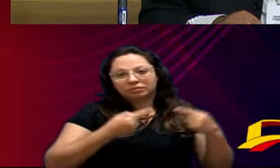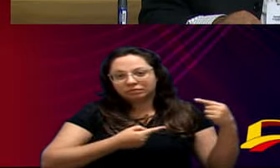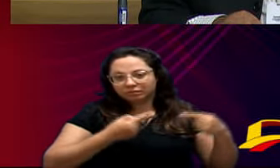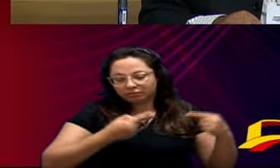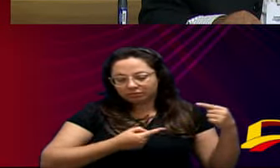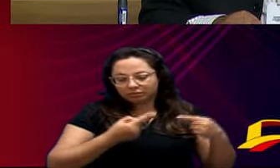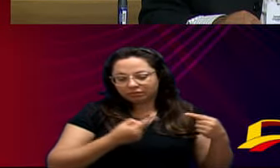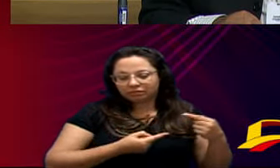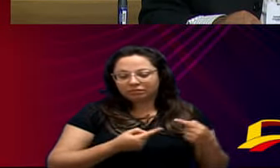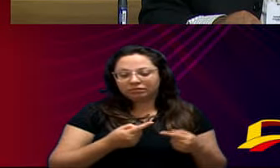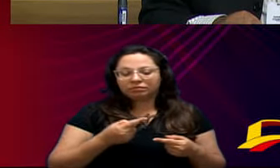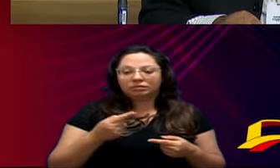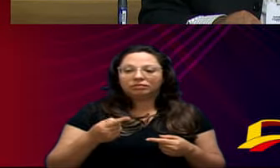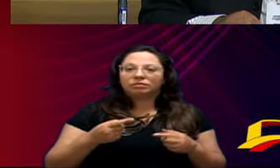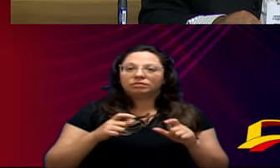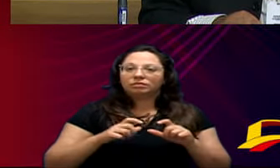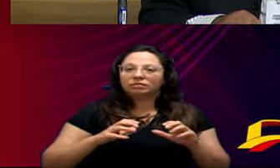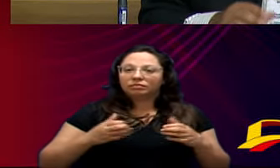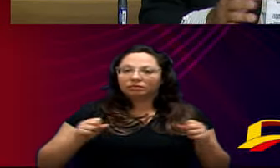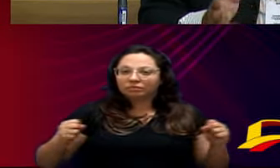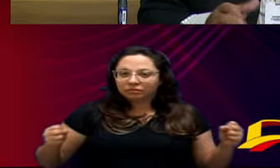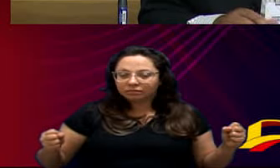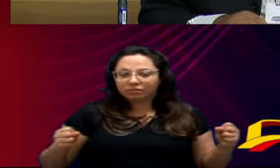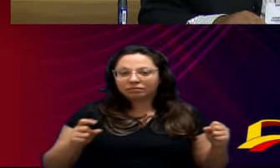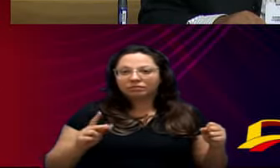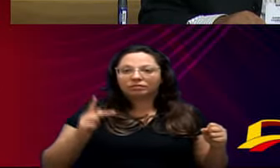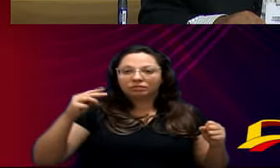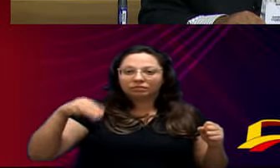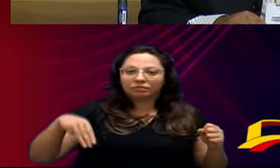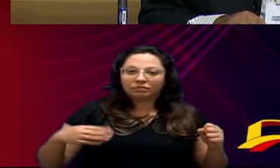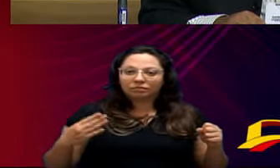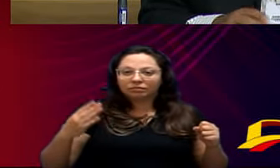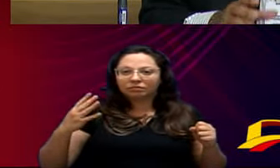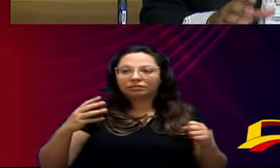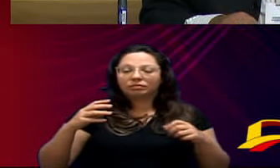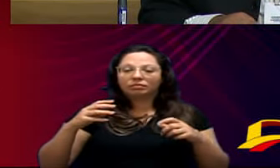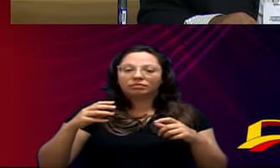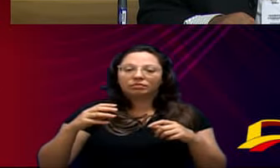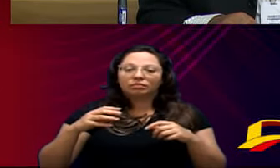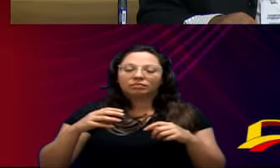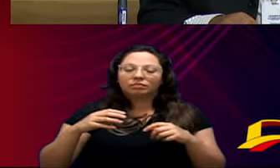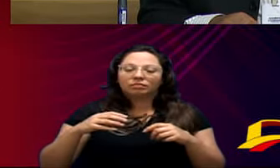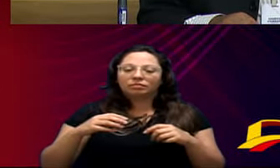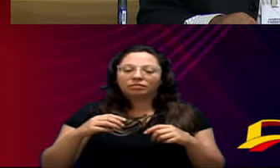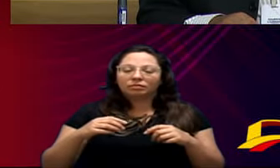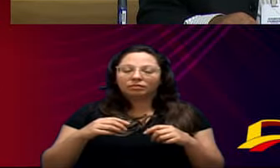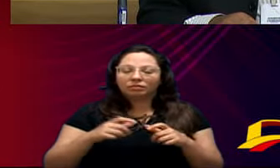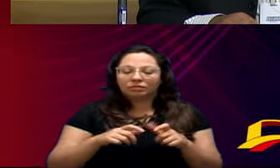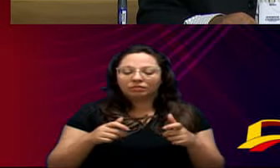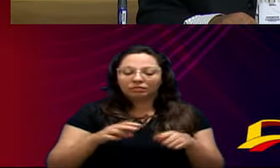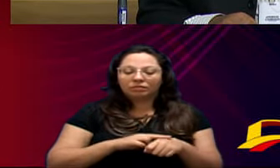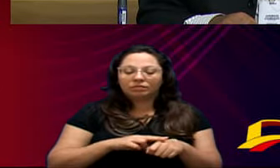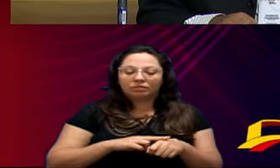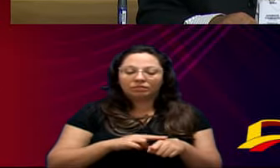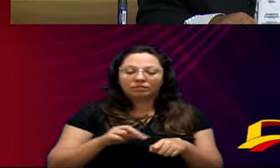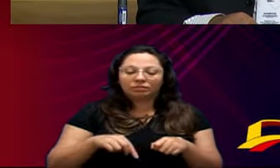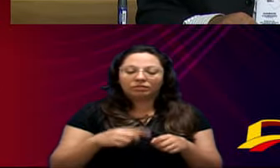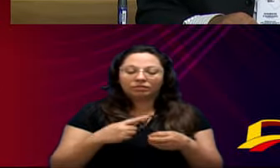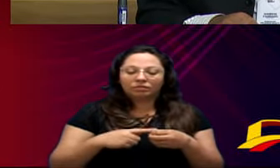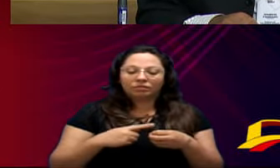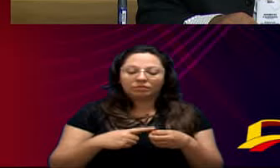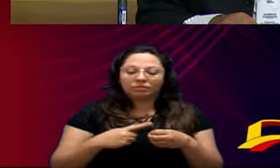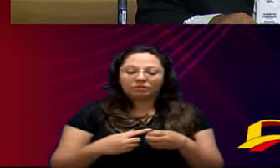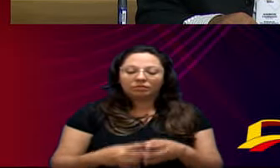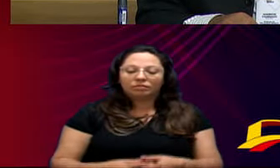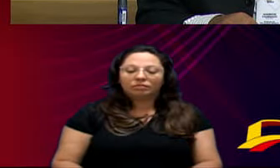a ampliação da da do quilômetro quadrado Verde no m ex a gente tem muito nós somos assim Eh